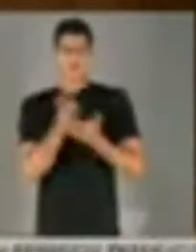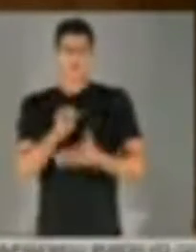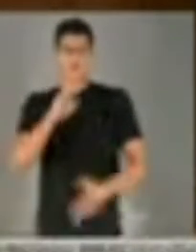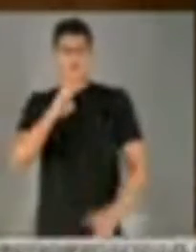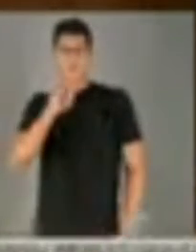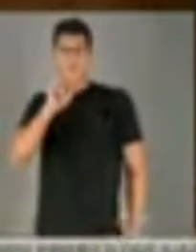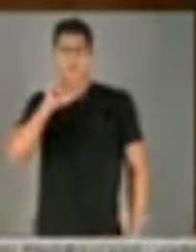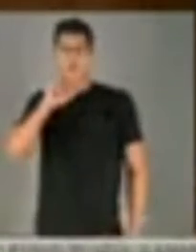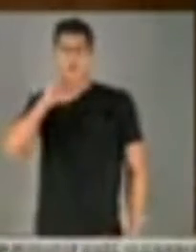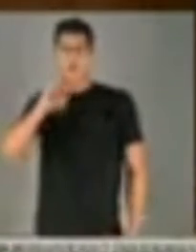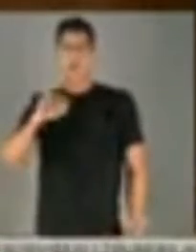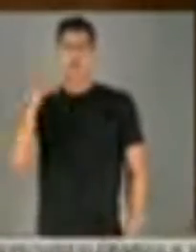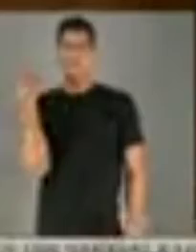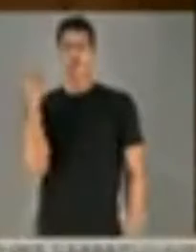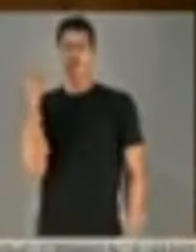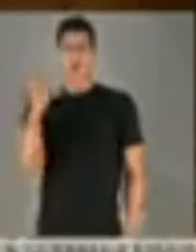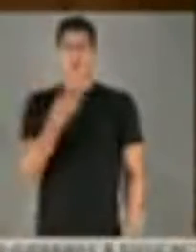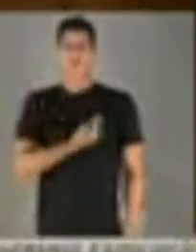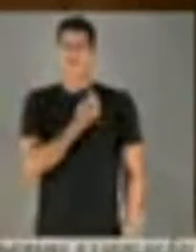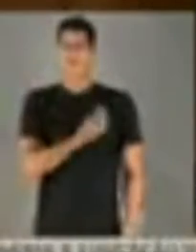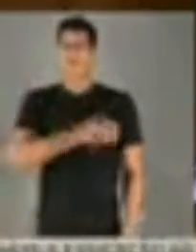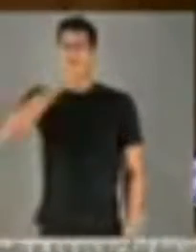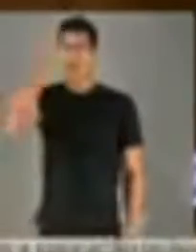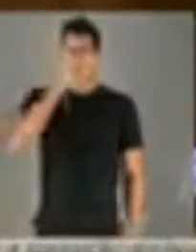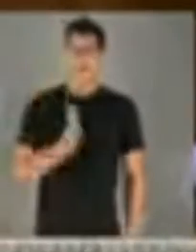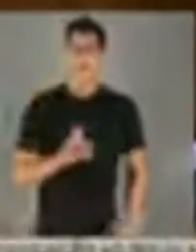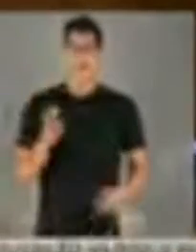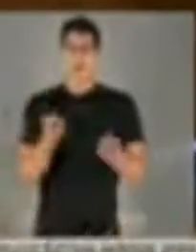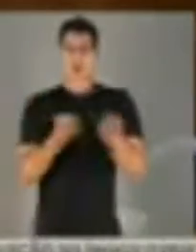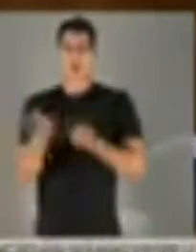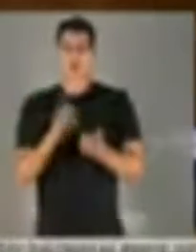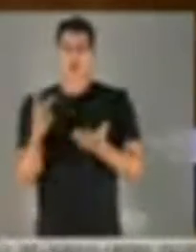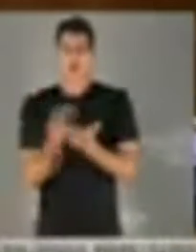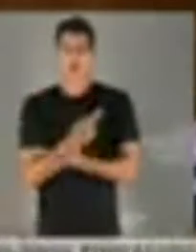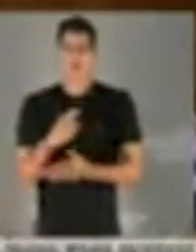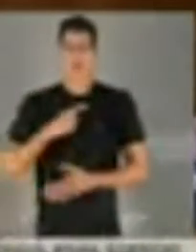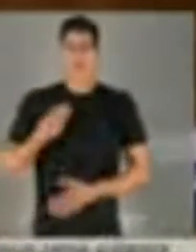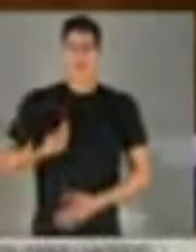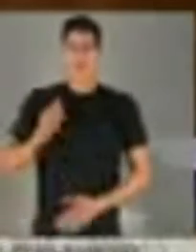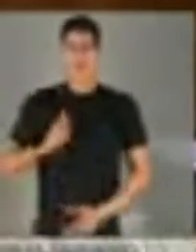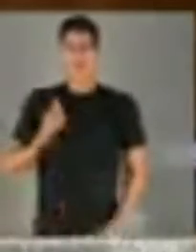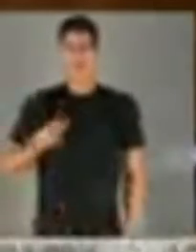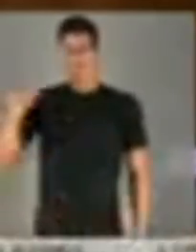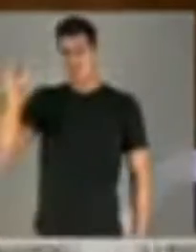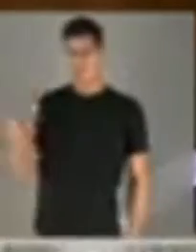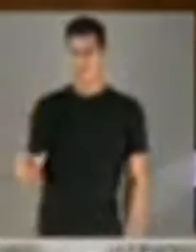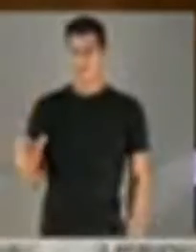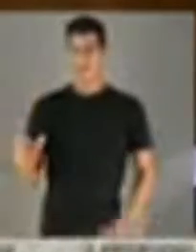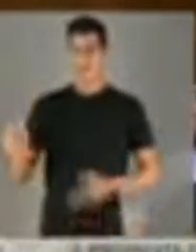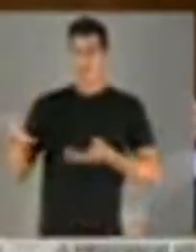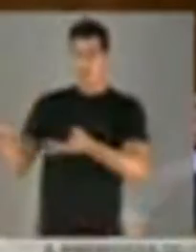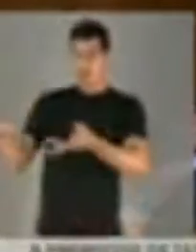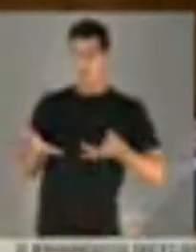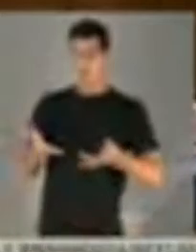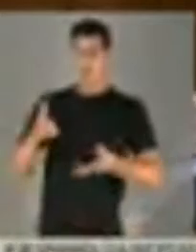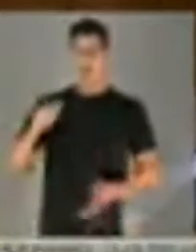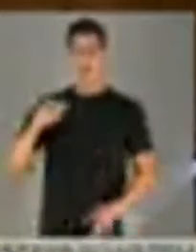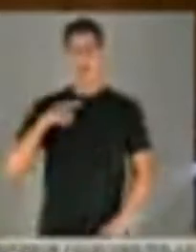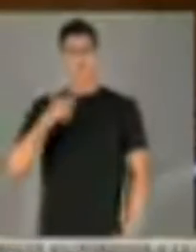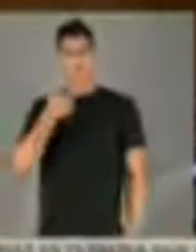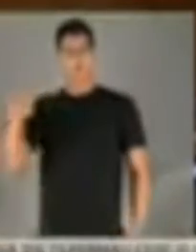bilionário em dólar, a gente está falando de vidas brasileiras, e essa negociação aconteceu e teve a presença desse senhor a convite do senhor Van